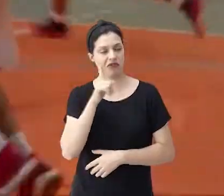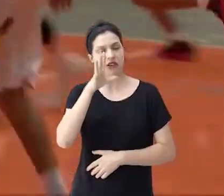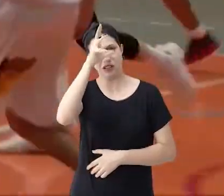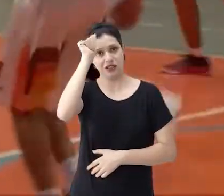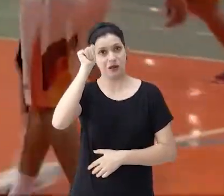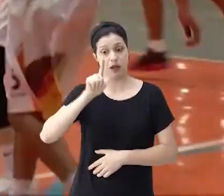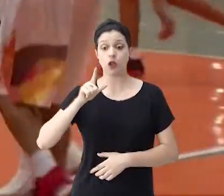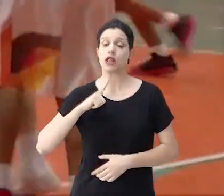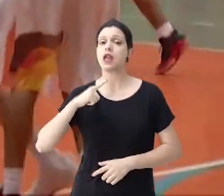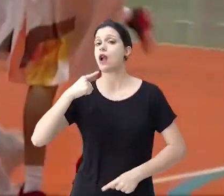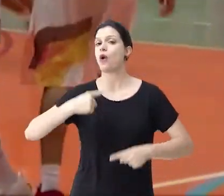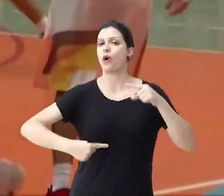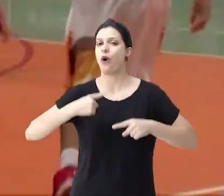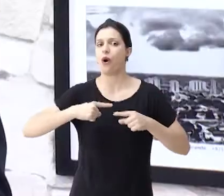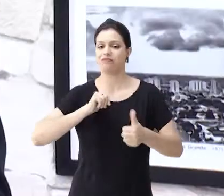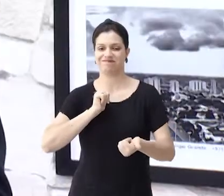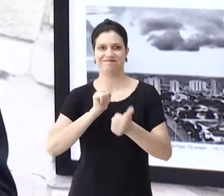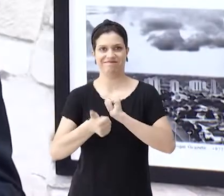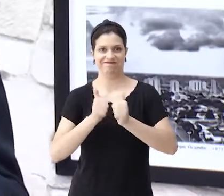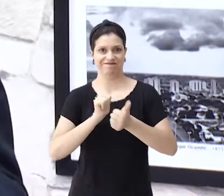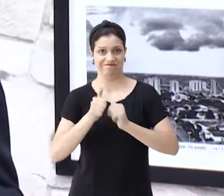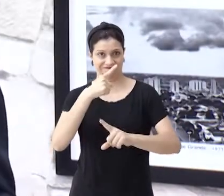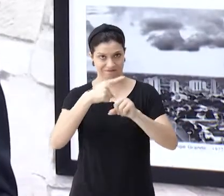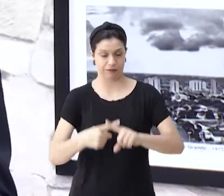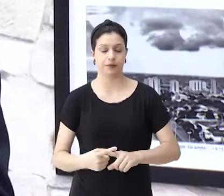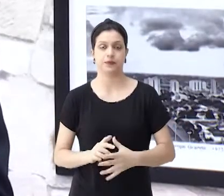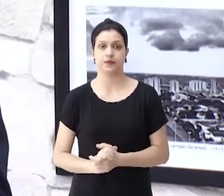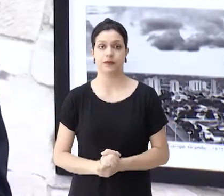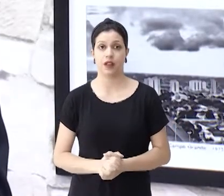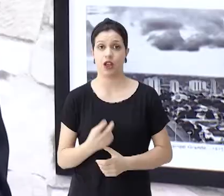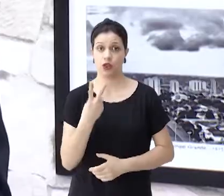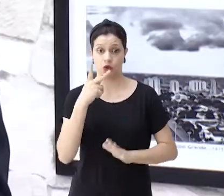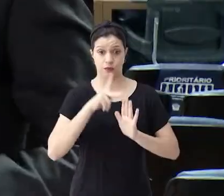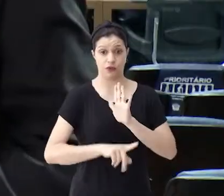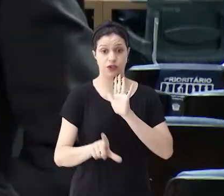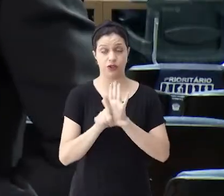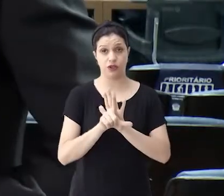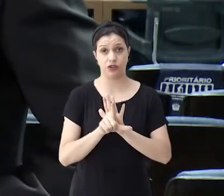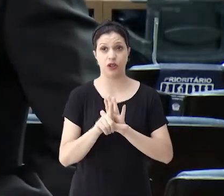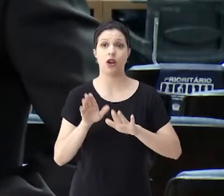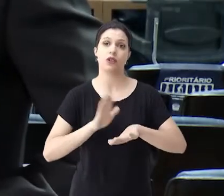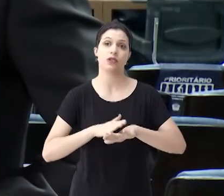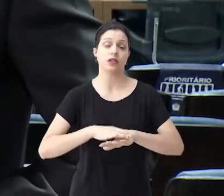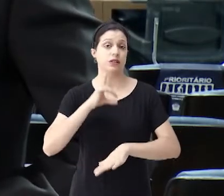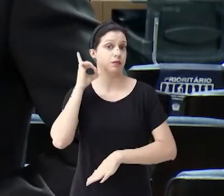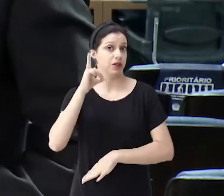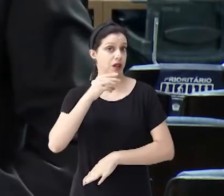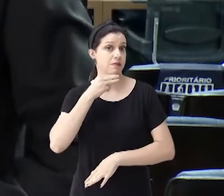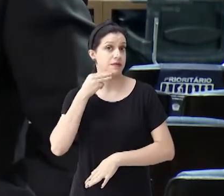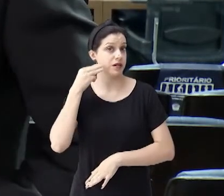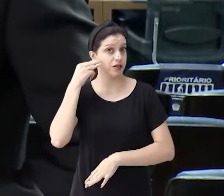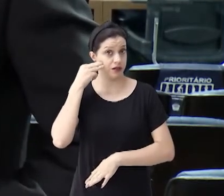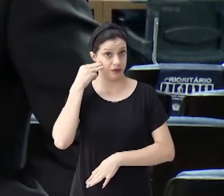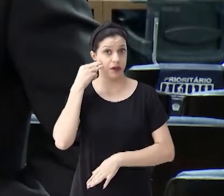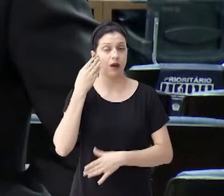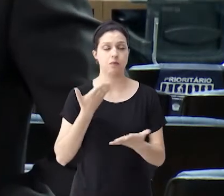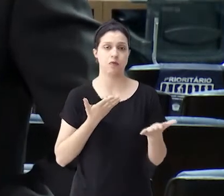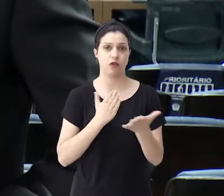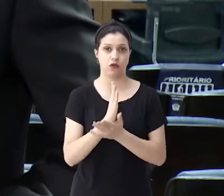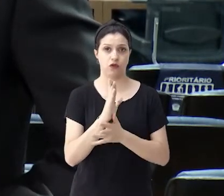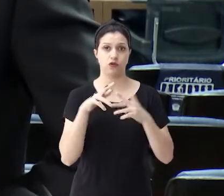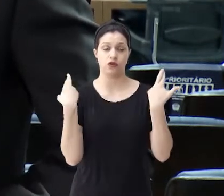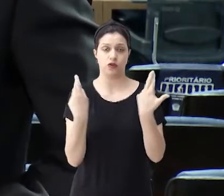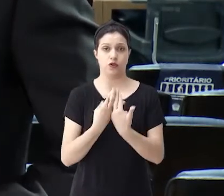oportunidades, dar condições para que o Mato Grosso do Sul seja competitivo na questão do esporte. 2 projetos de lei de autoria do deputado Marção Filho foram aprovados